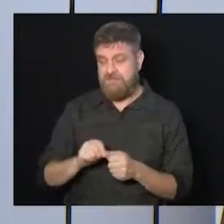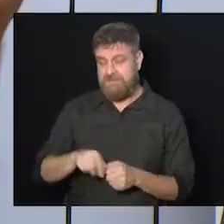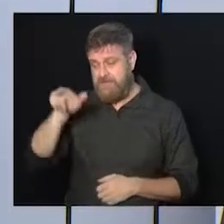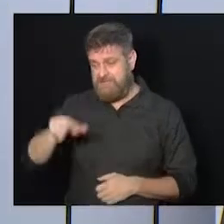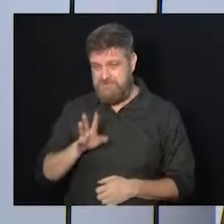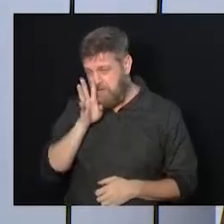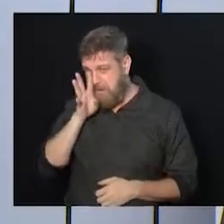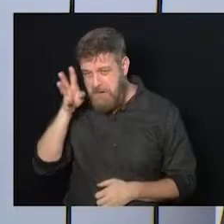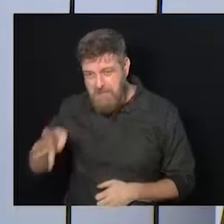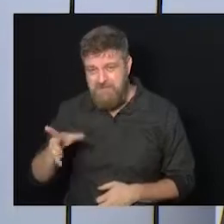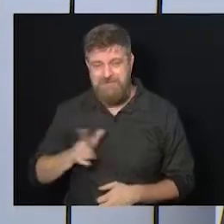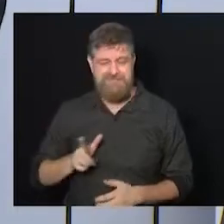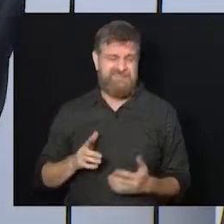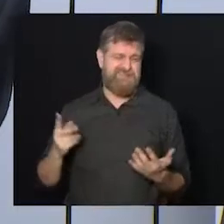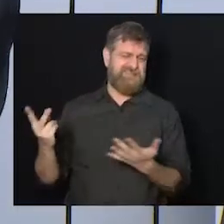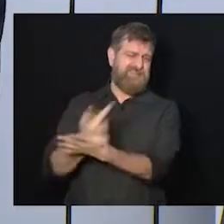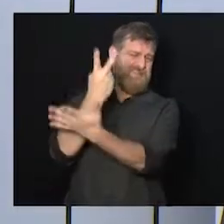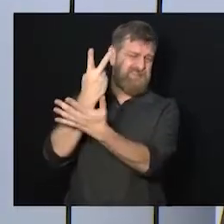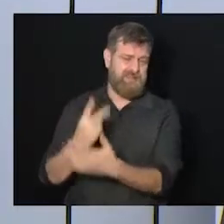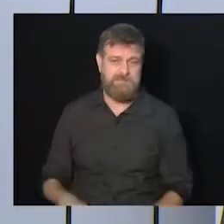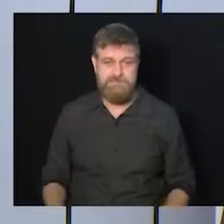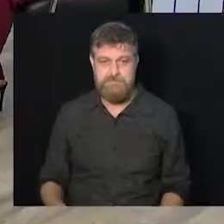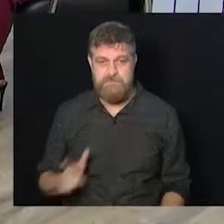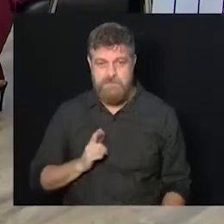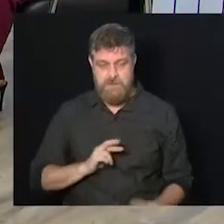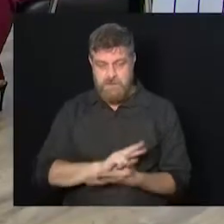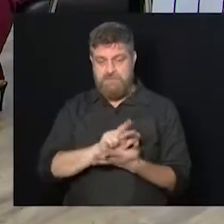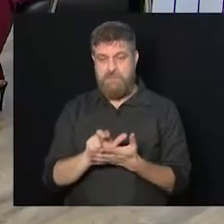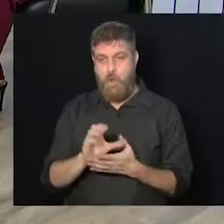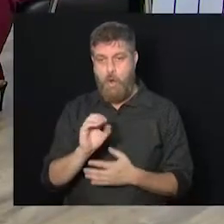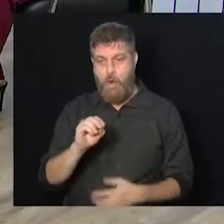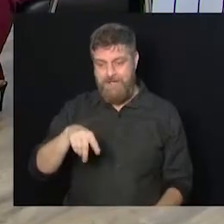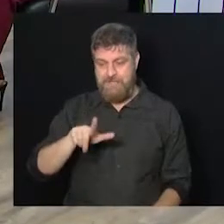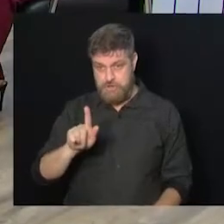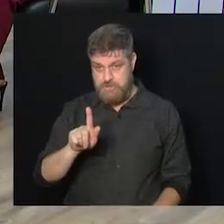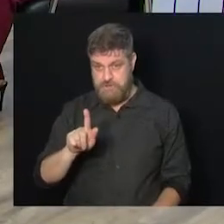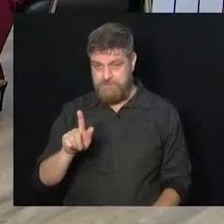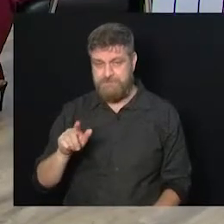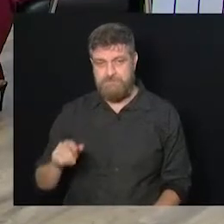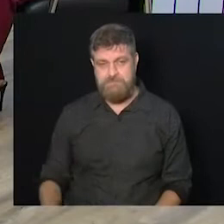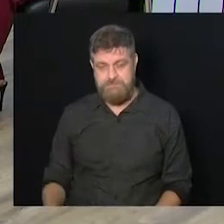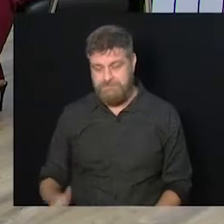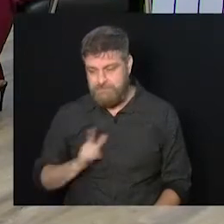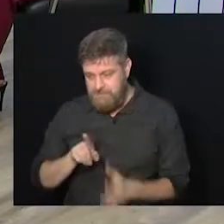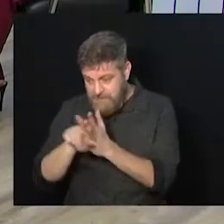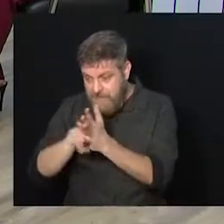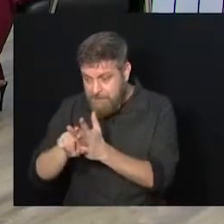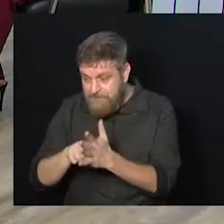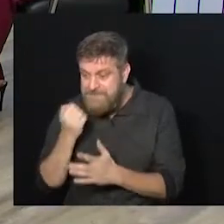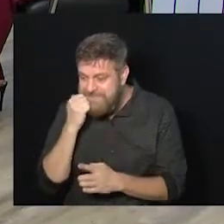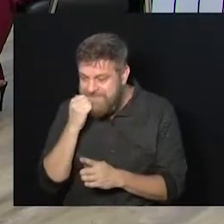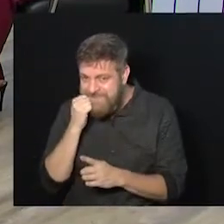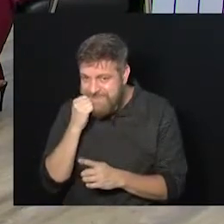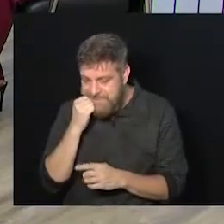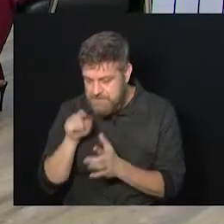retórica, desconstruir uma fala, mas enfim. E muitas ONGs, né, professora, elas pegam a pesquisa científica